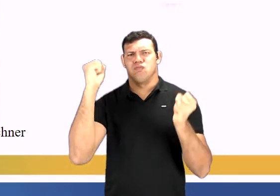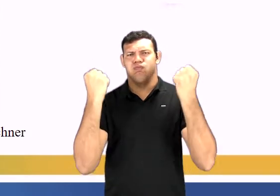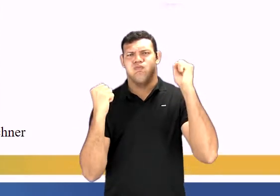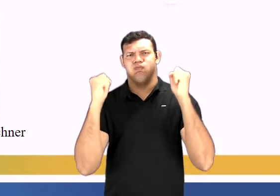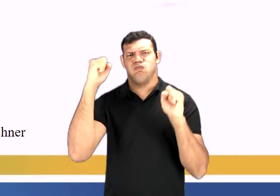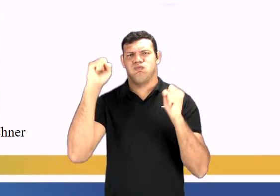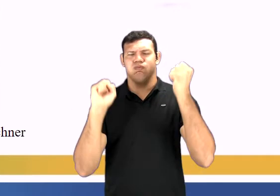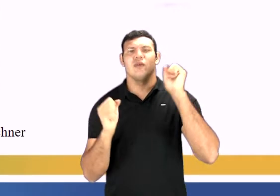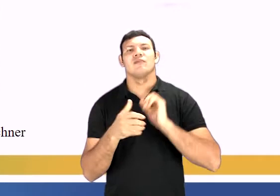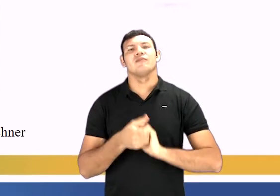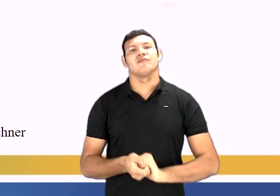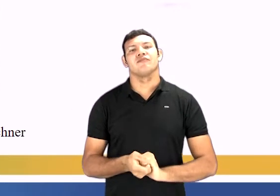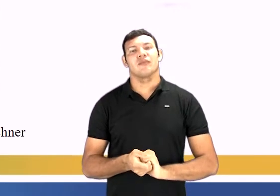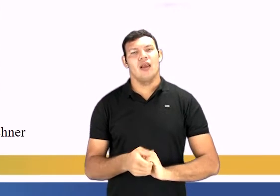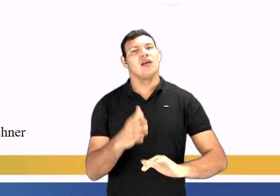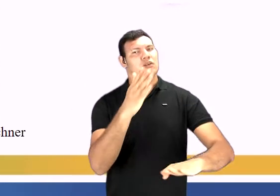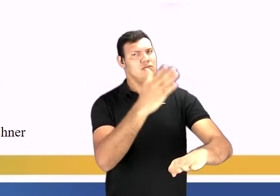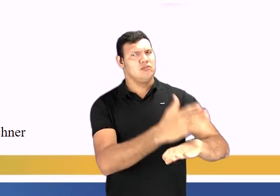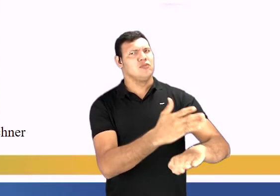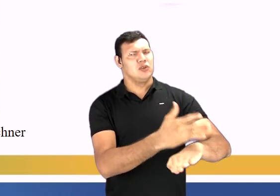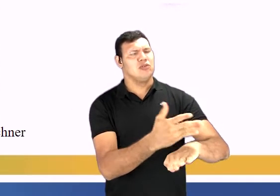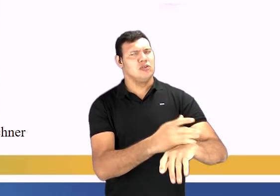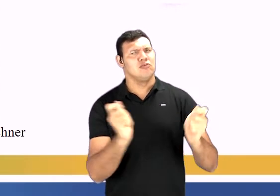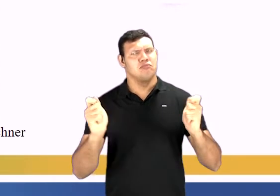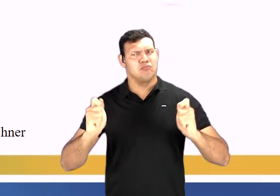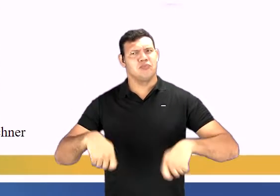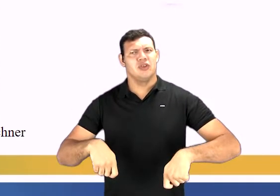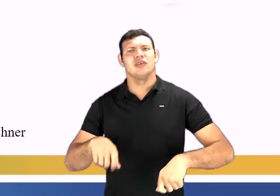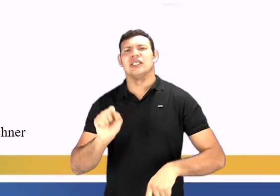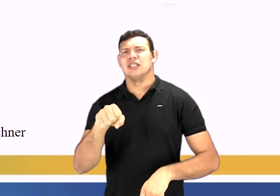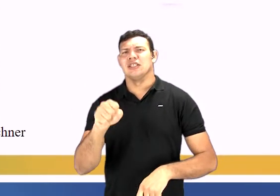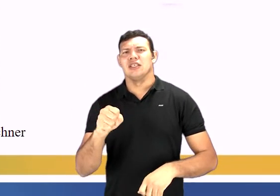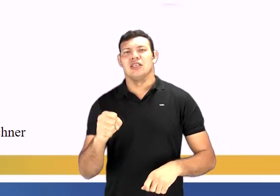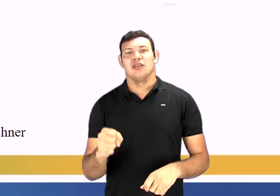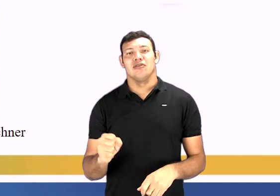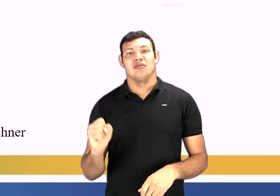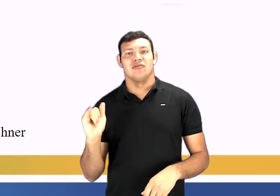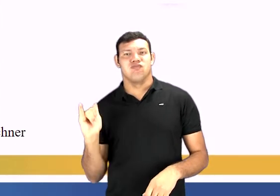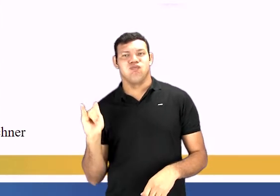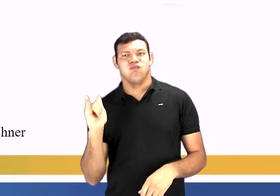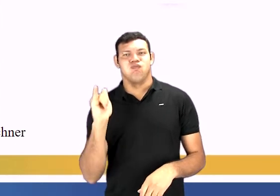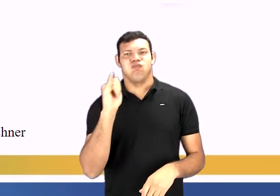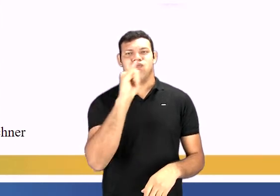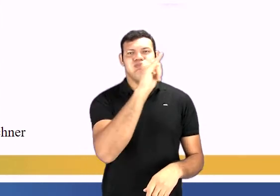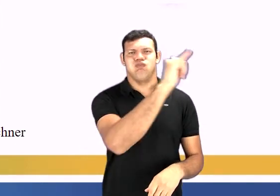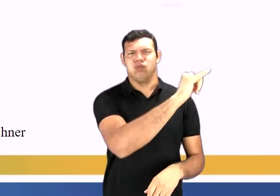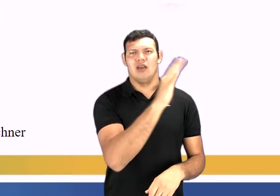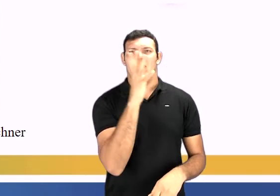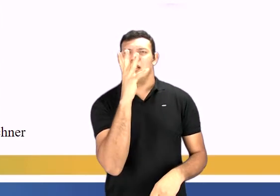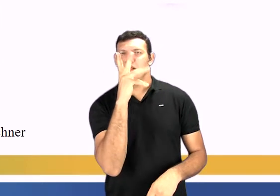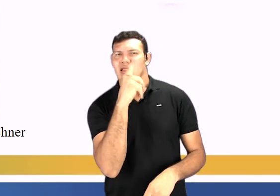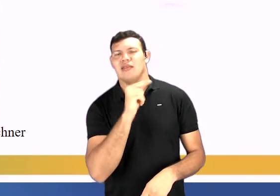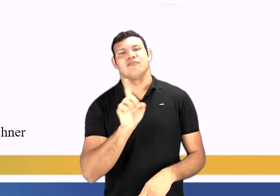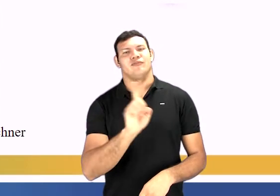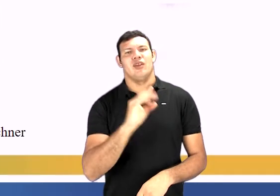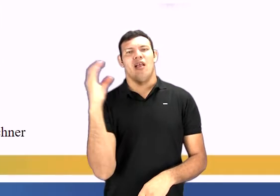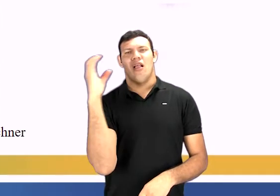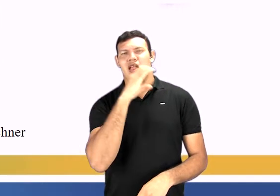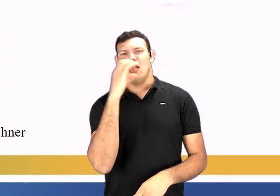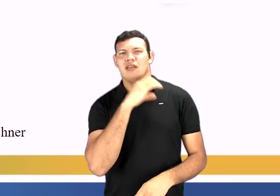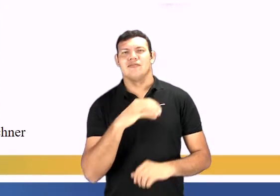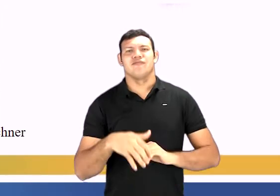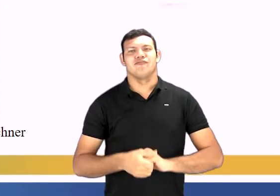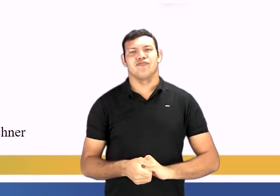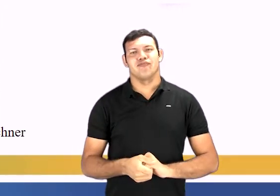gente. A modernidade possibilitou, por exemplo, que as viagens se encurtassem, que demoravam dias,